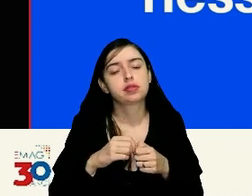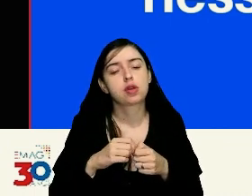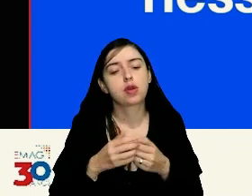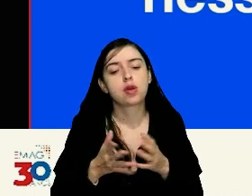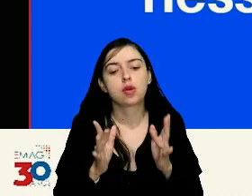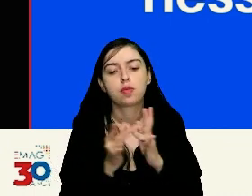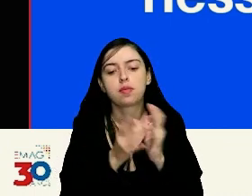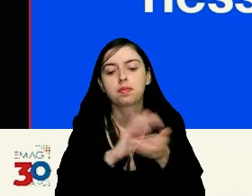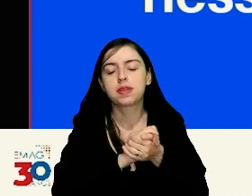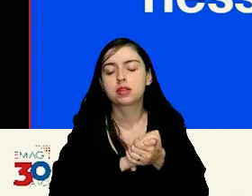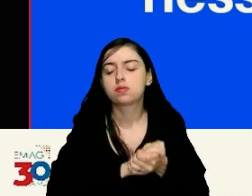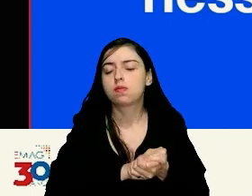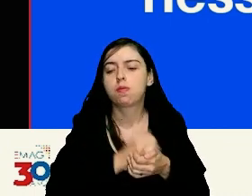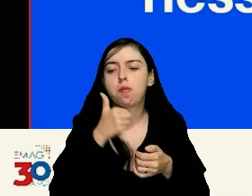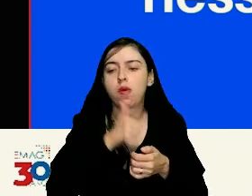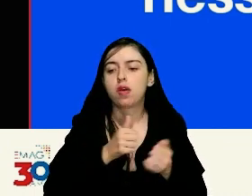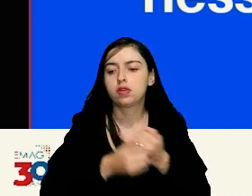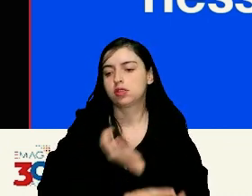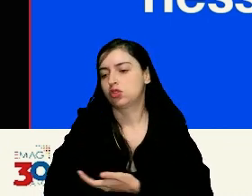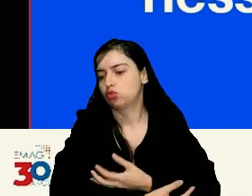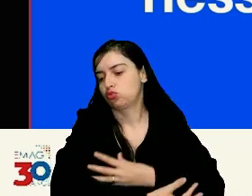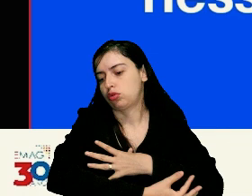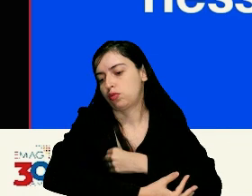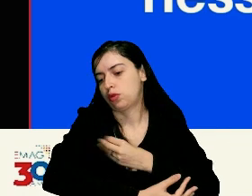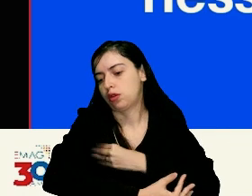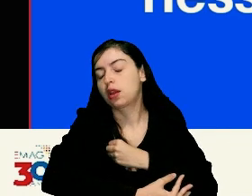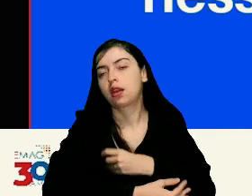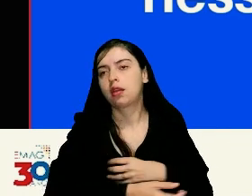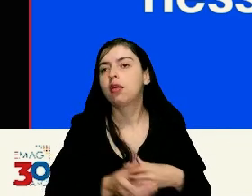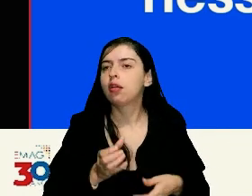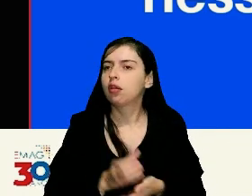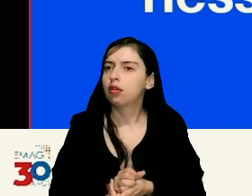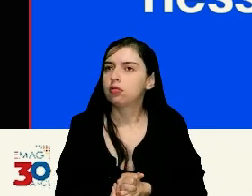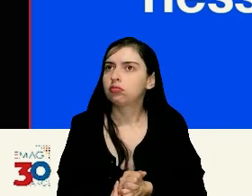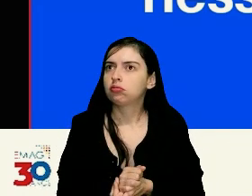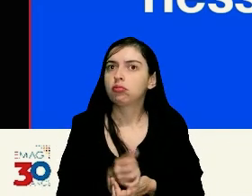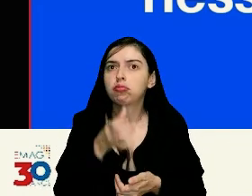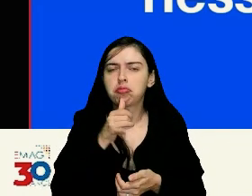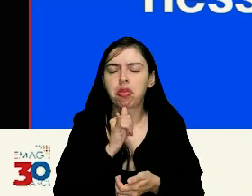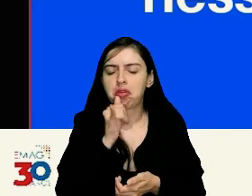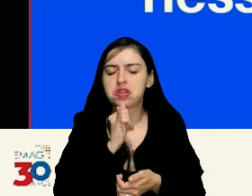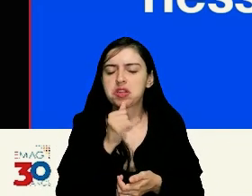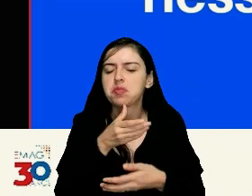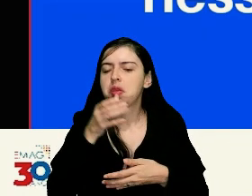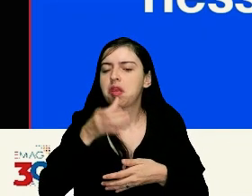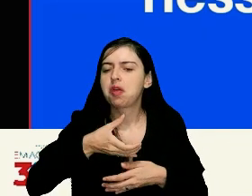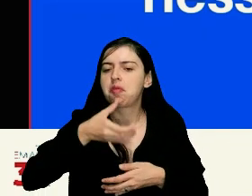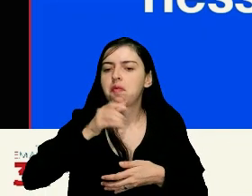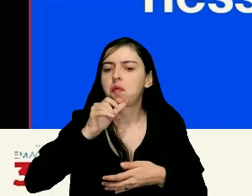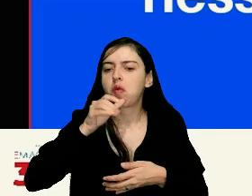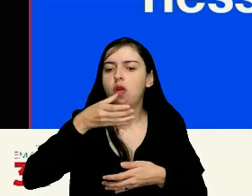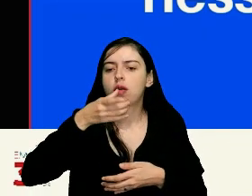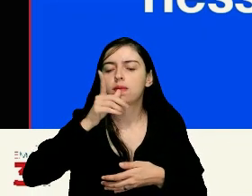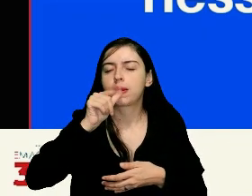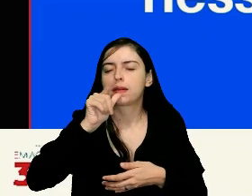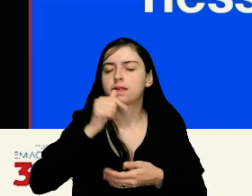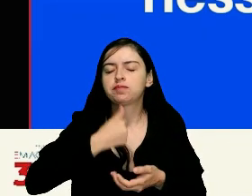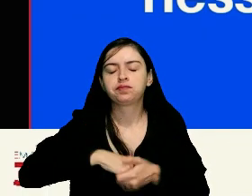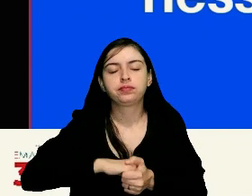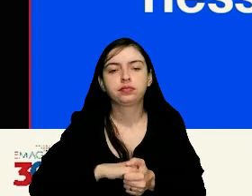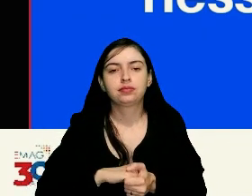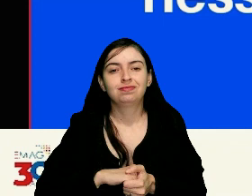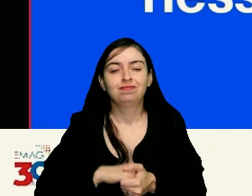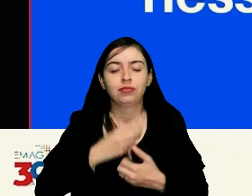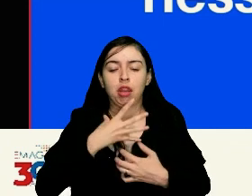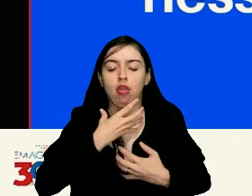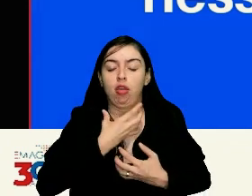amamentando? Cara, leva um copo d'água para ela, por exemplo, sabe assim? Porque amamentar dá muita sede, desgasta demais a mulher. Então você